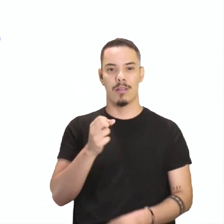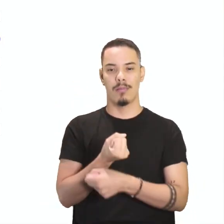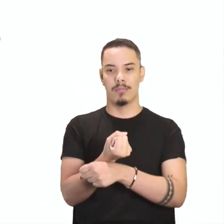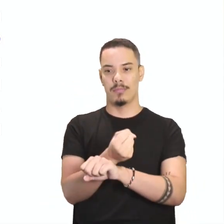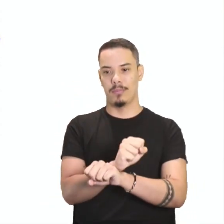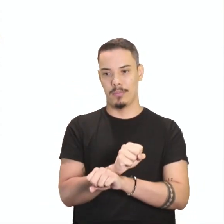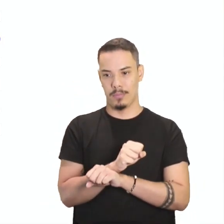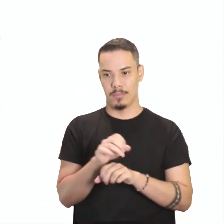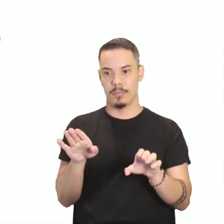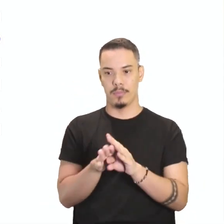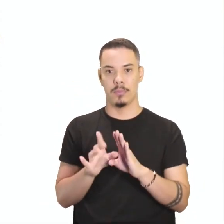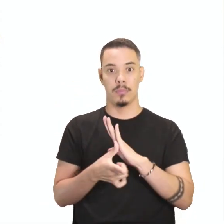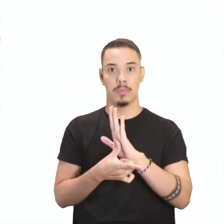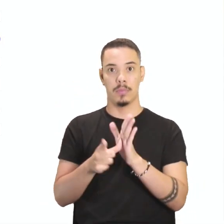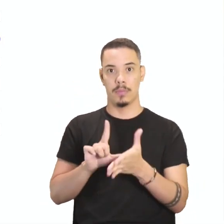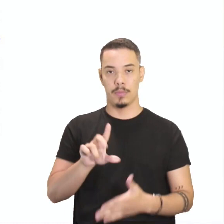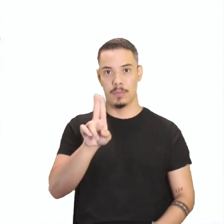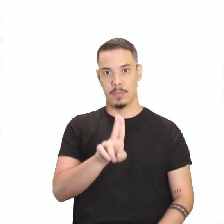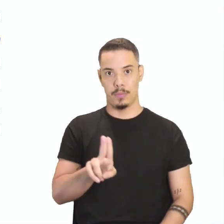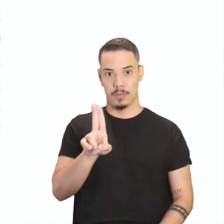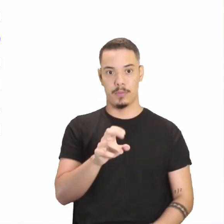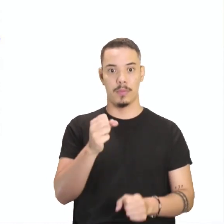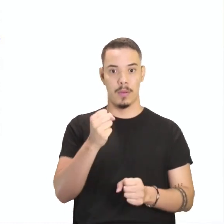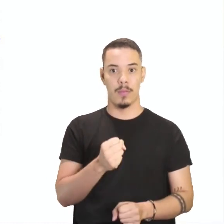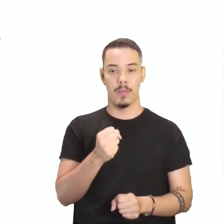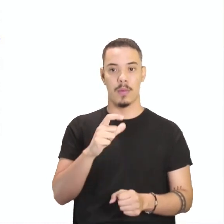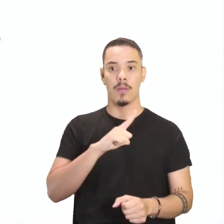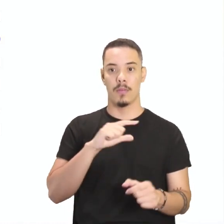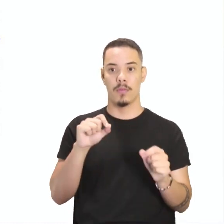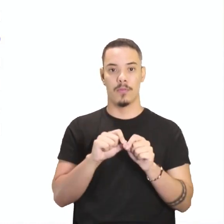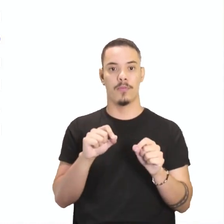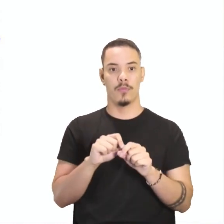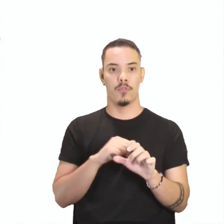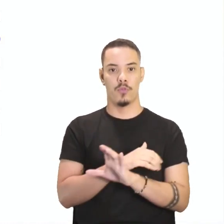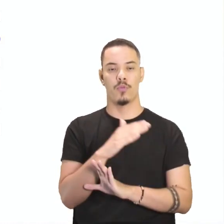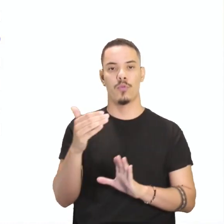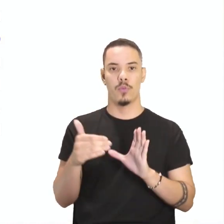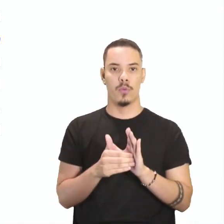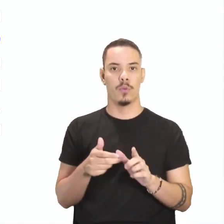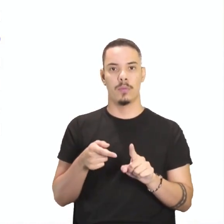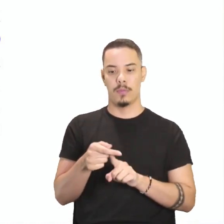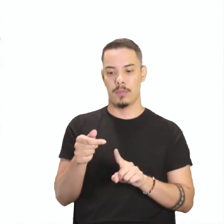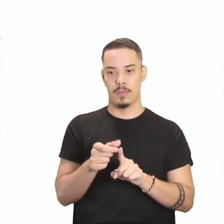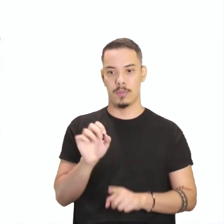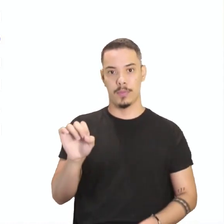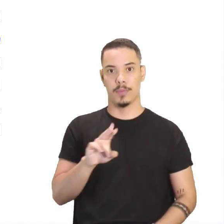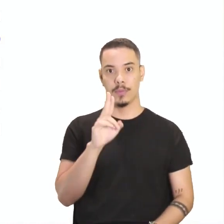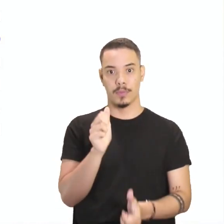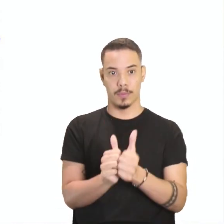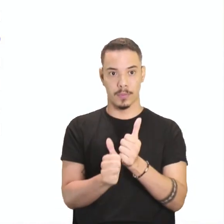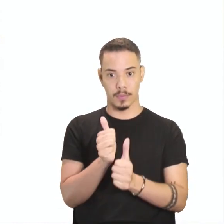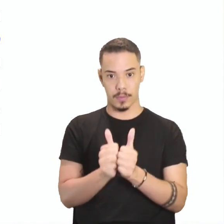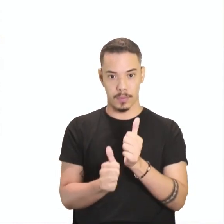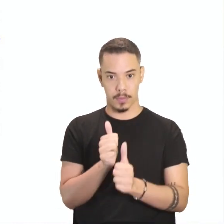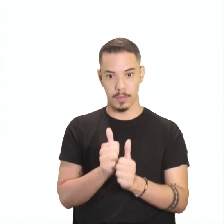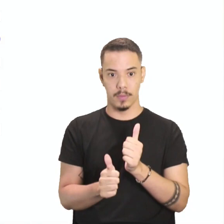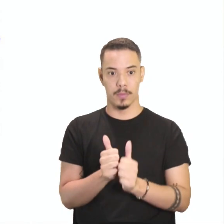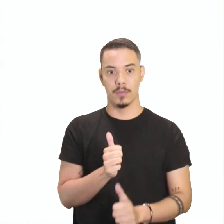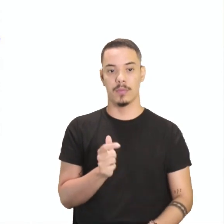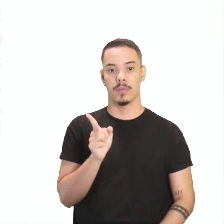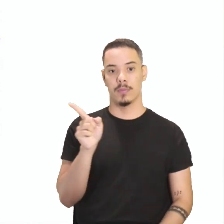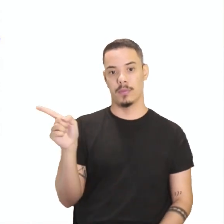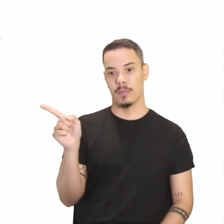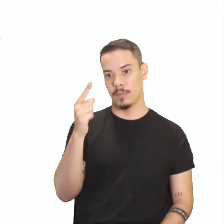escrava, que antes utilizavam pilão que trituravam os grãos de milho ou de arroz. Monjolo comum na pintura